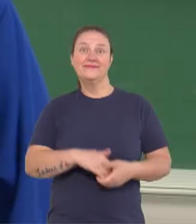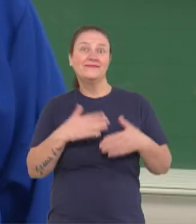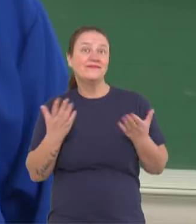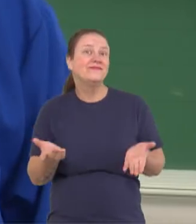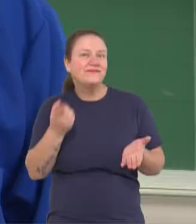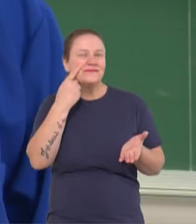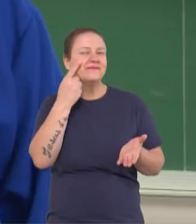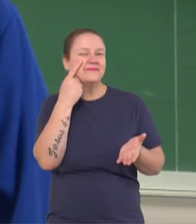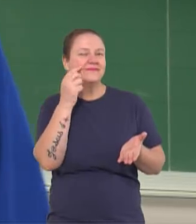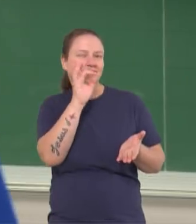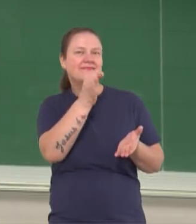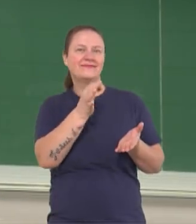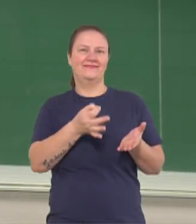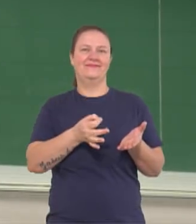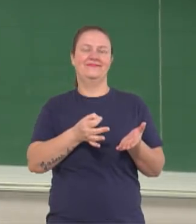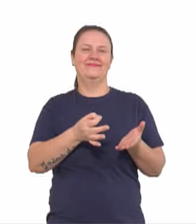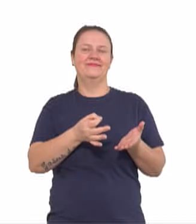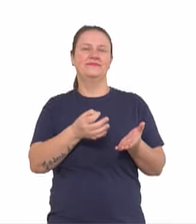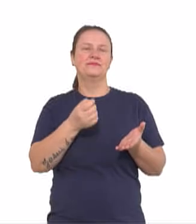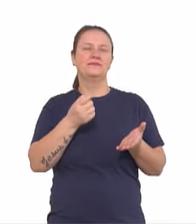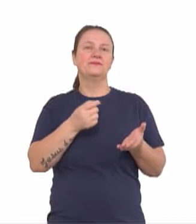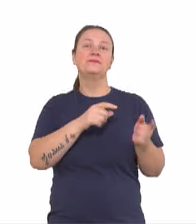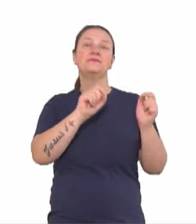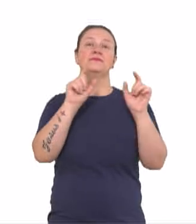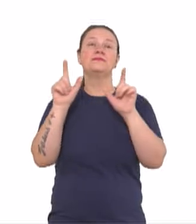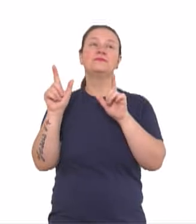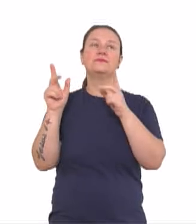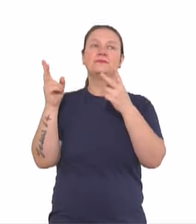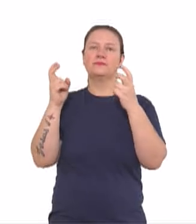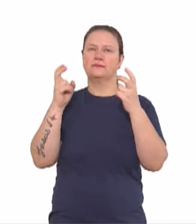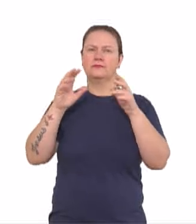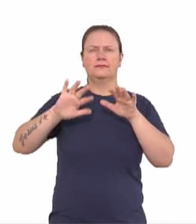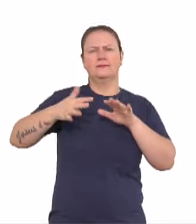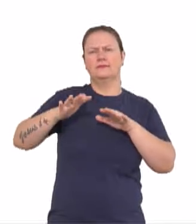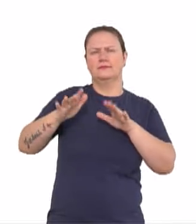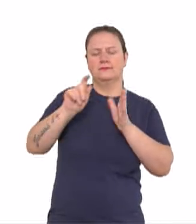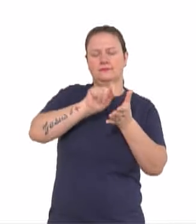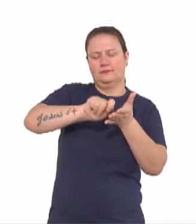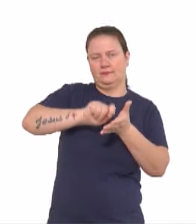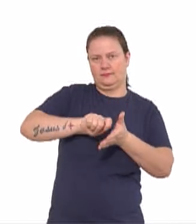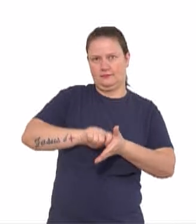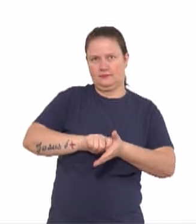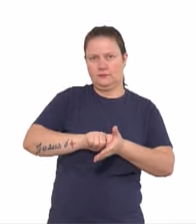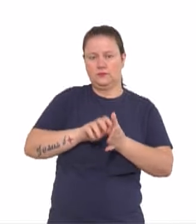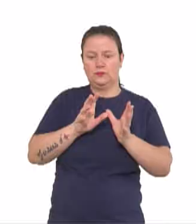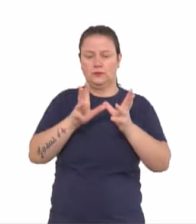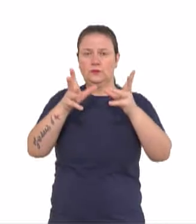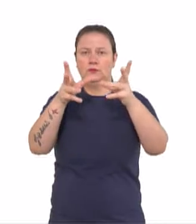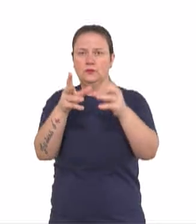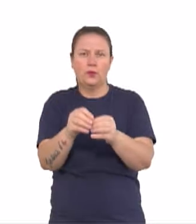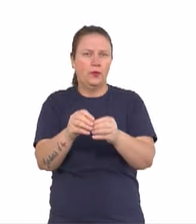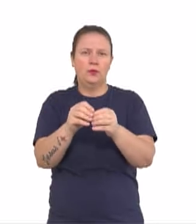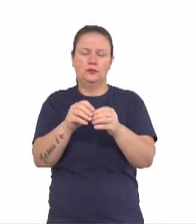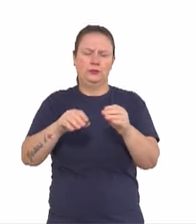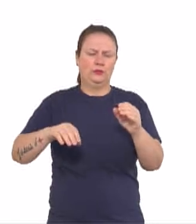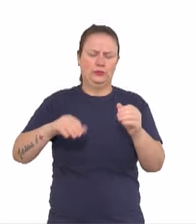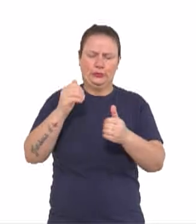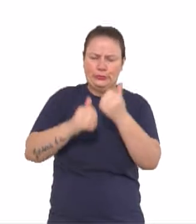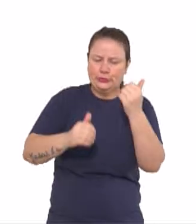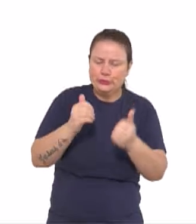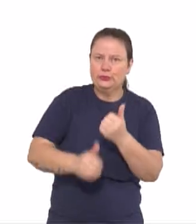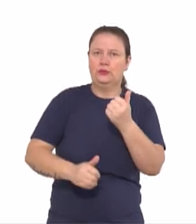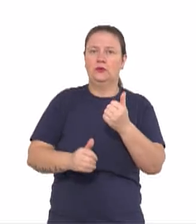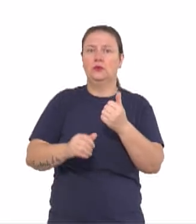vamos ver quem acertou essa questão. Vamos lá? Então, mais ou menos quem respondeu aí que os eventos estão sendo cancelados em função